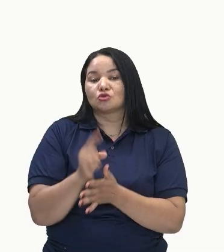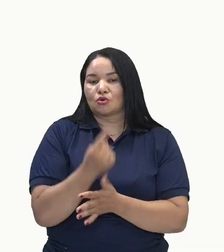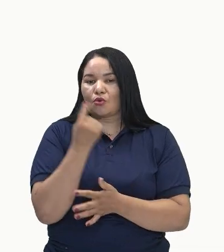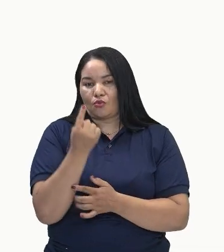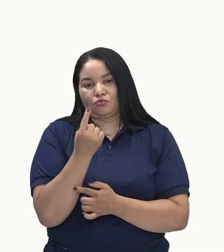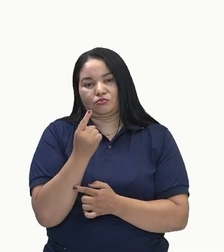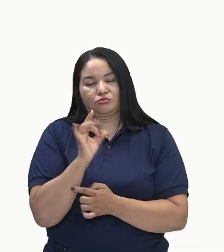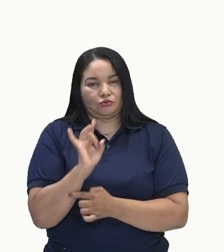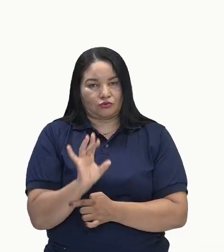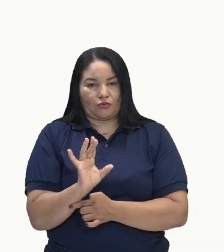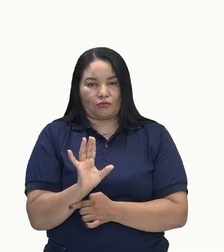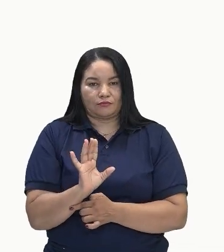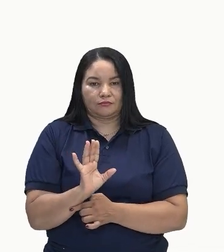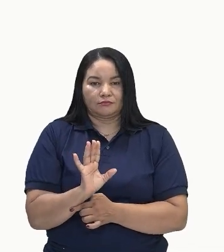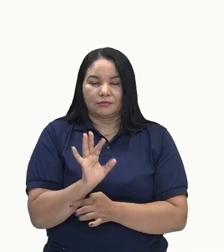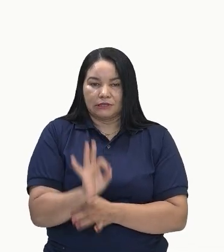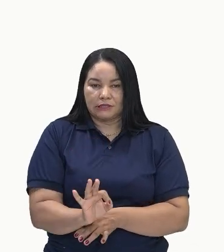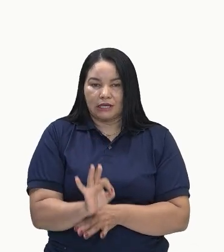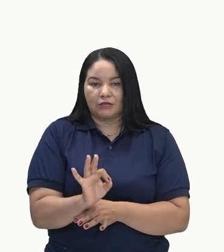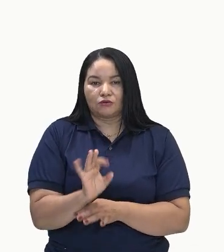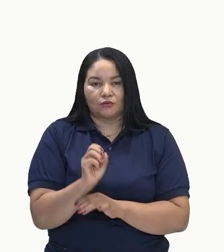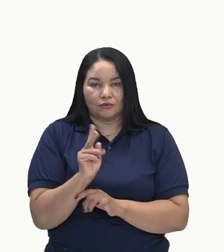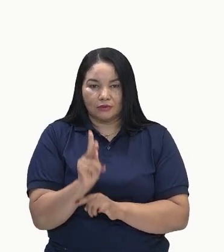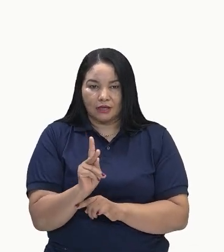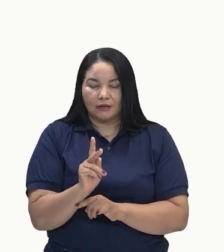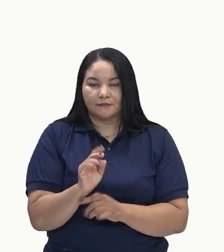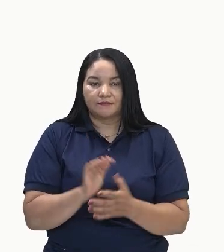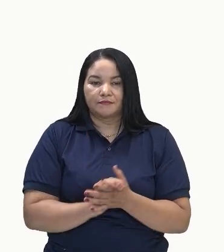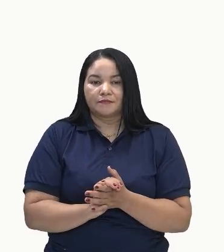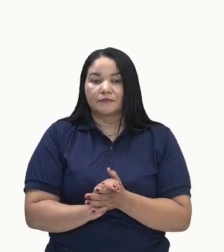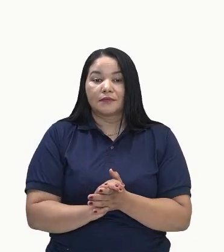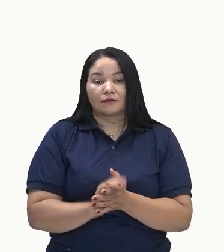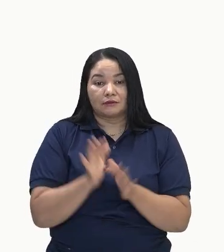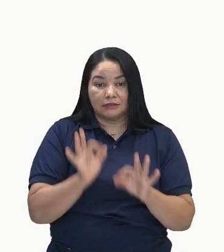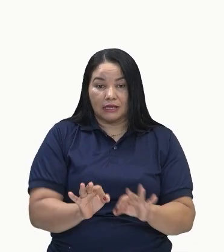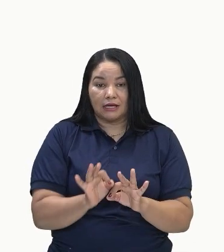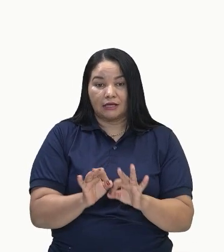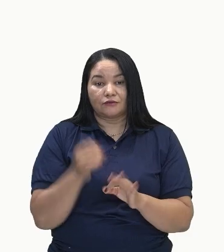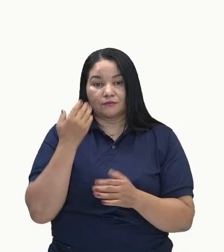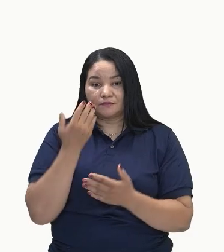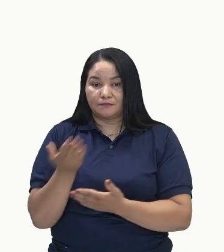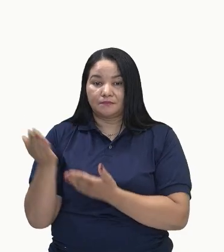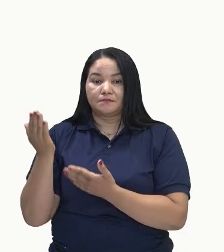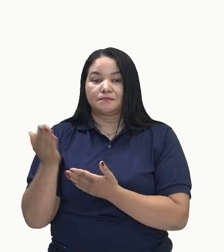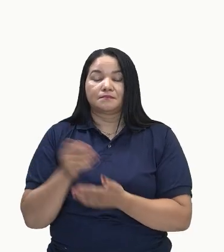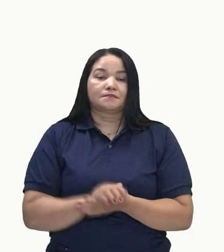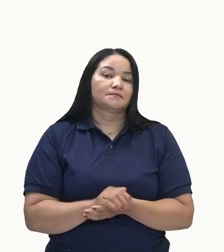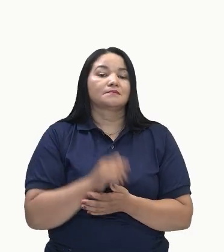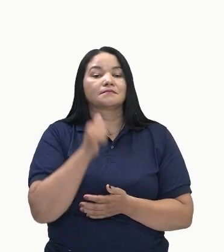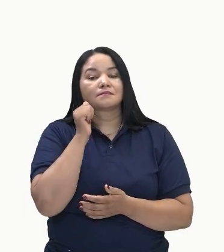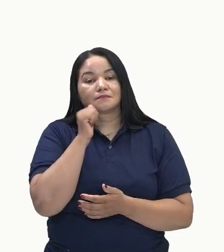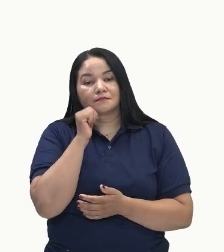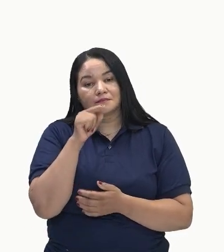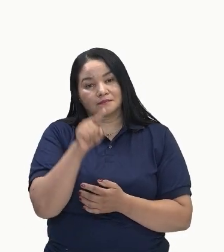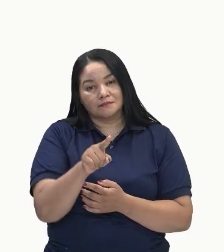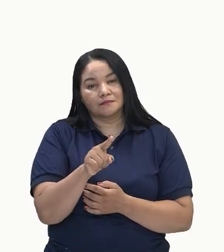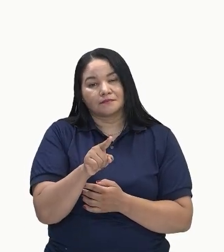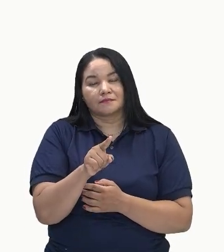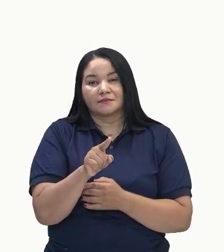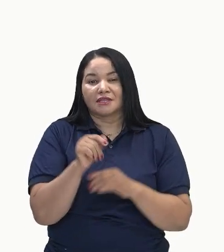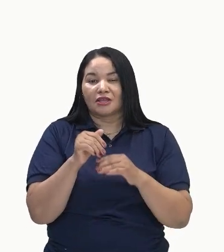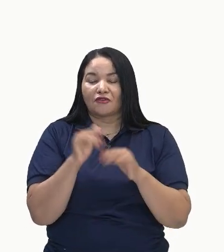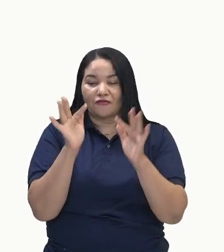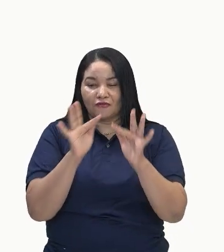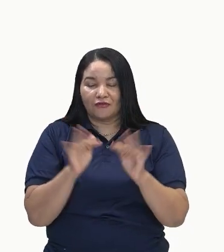tenho que utilizar o correto. O correto aqui é she is the happiest. Ela é a mais